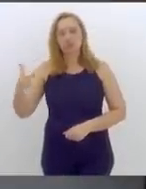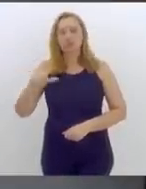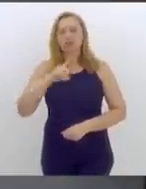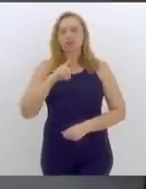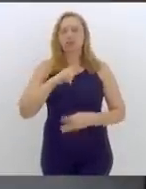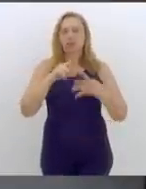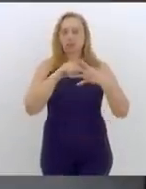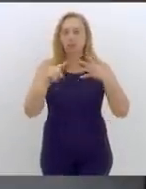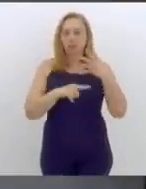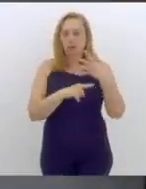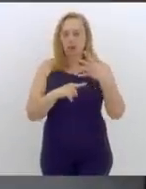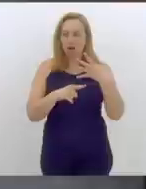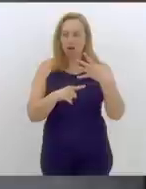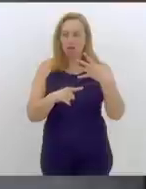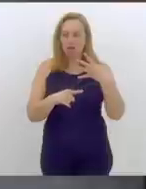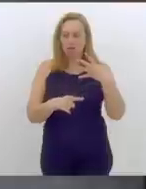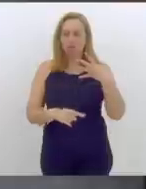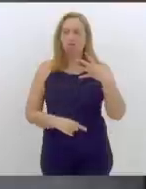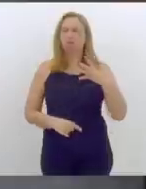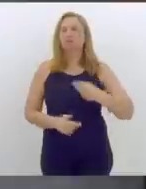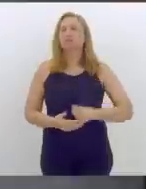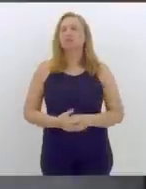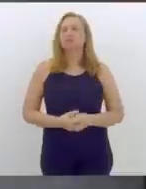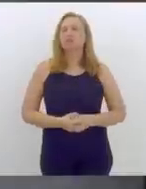quatro aulas para ser 2472